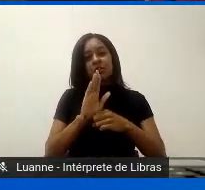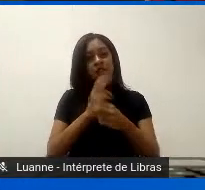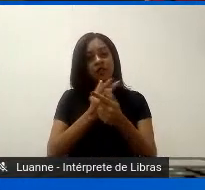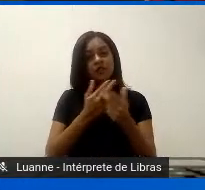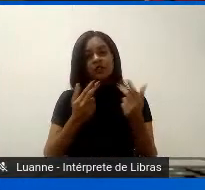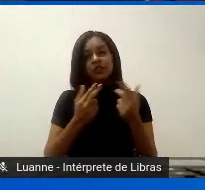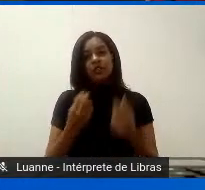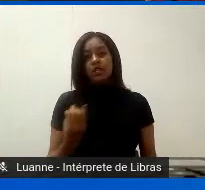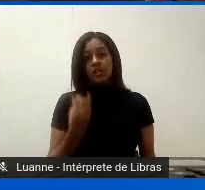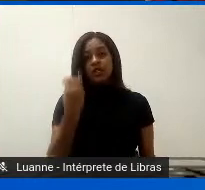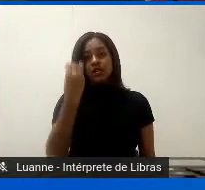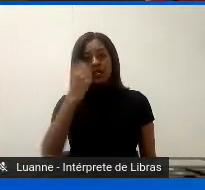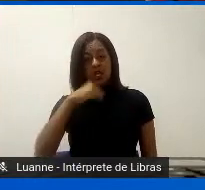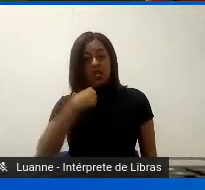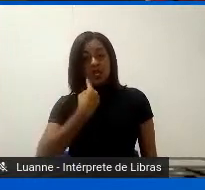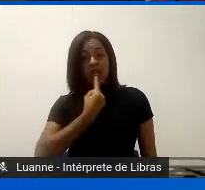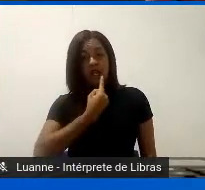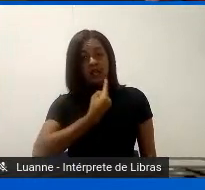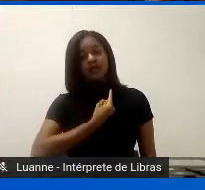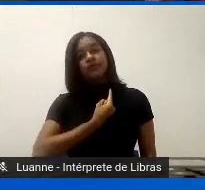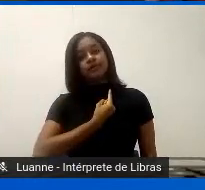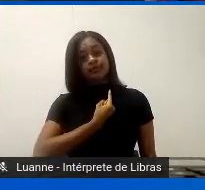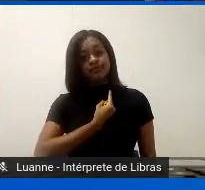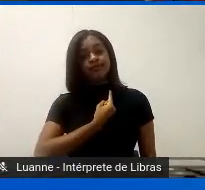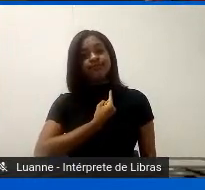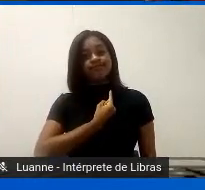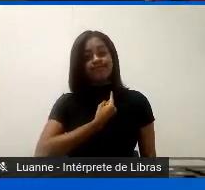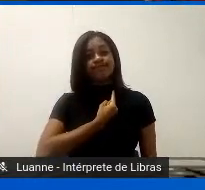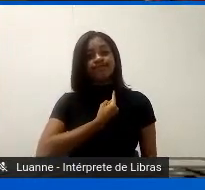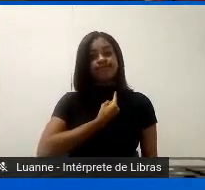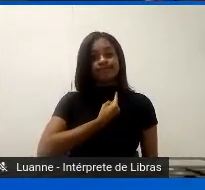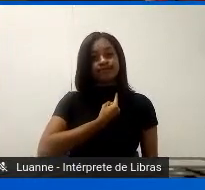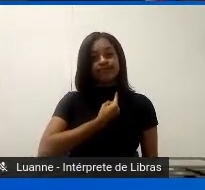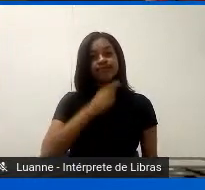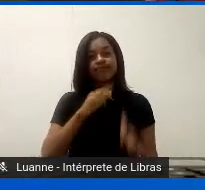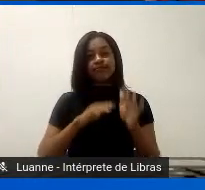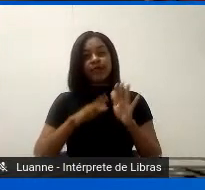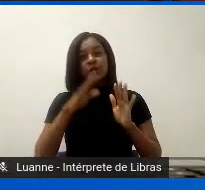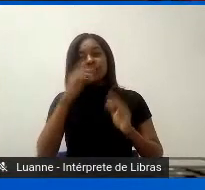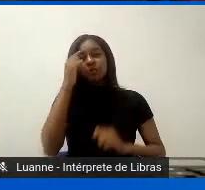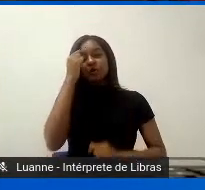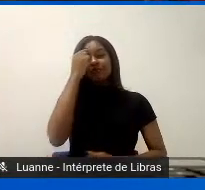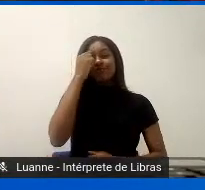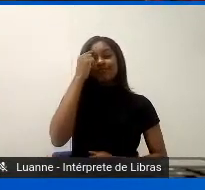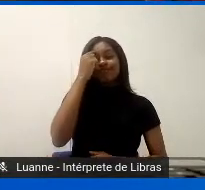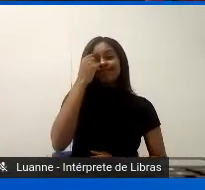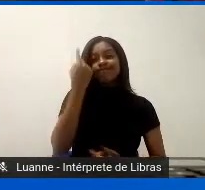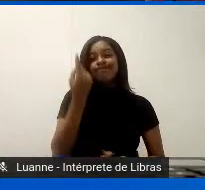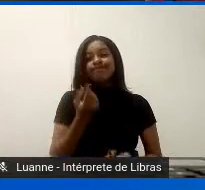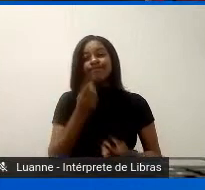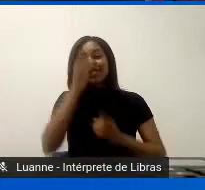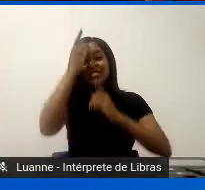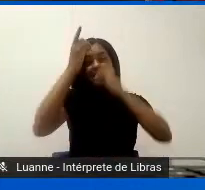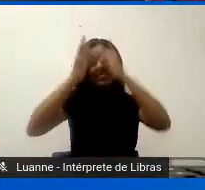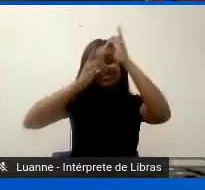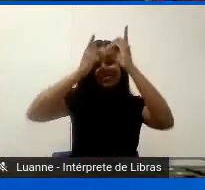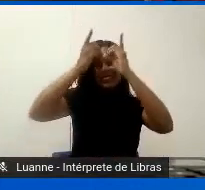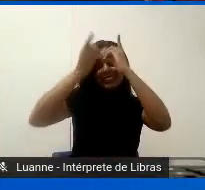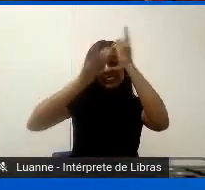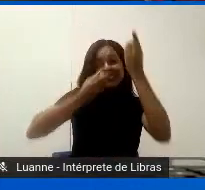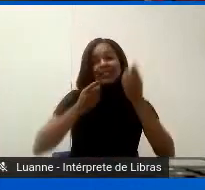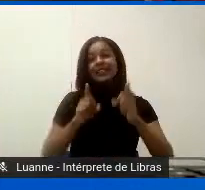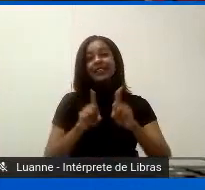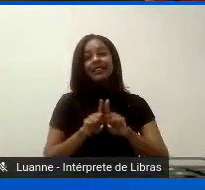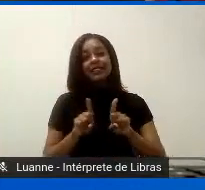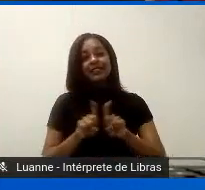a gente separe né alguns algumas vão pensar mitos né ou algumas ideias né totalmente equivocadas né